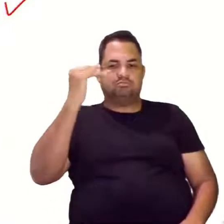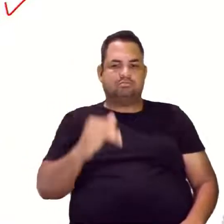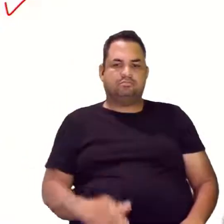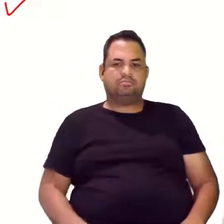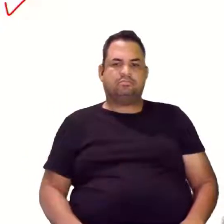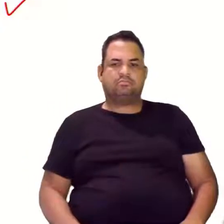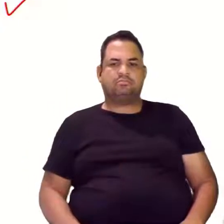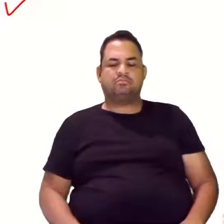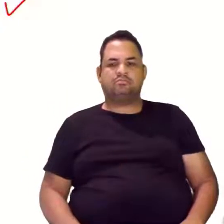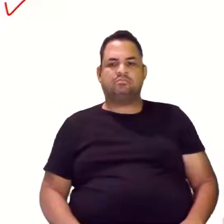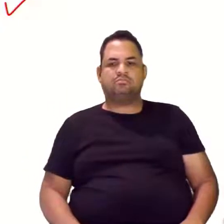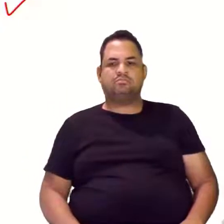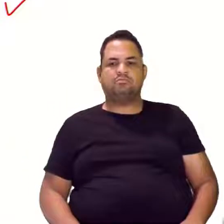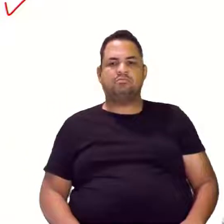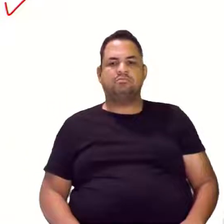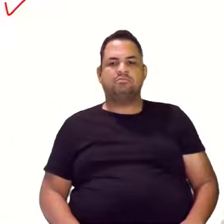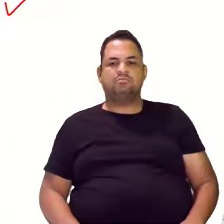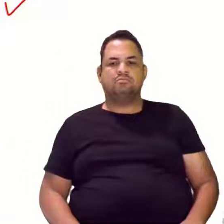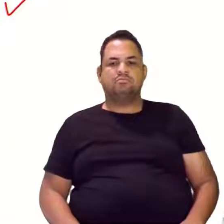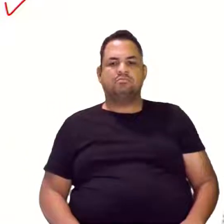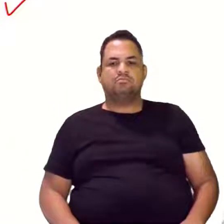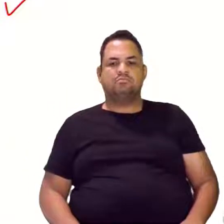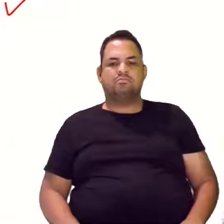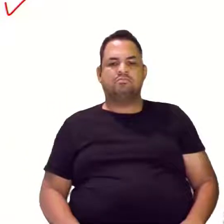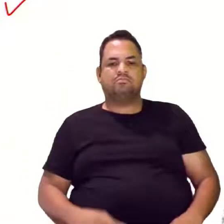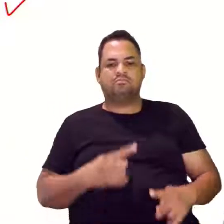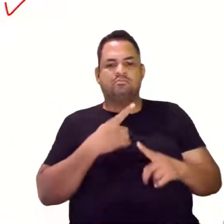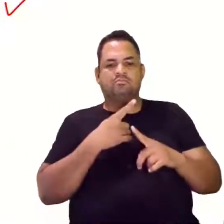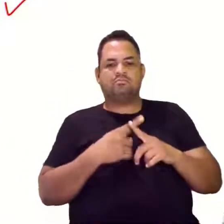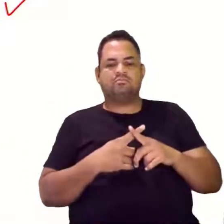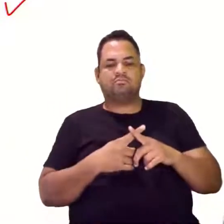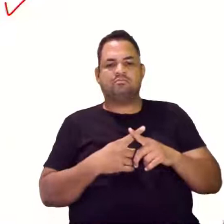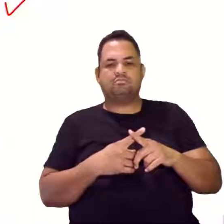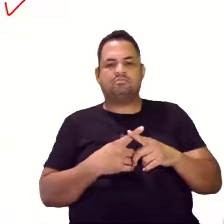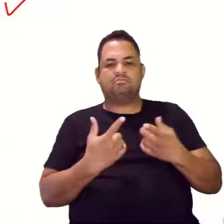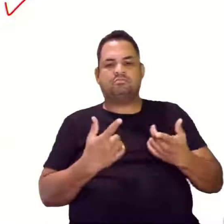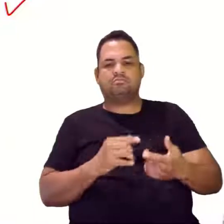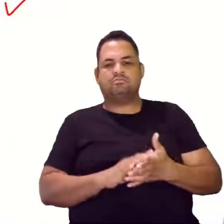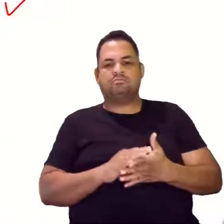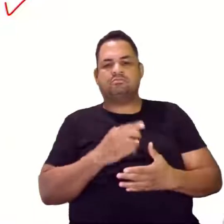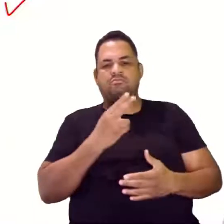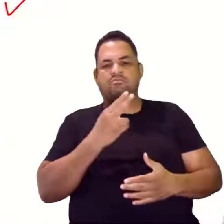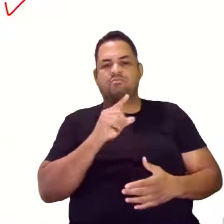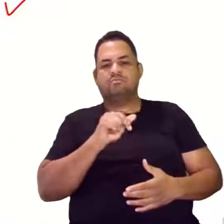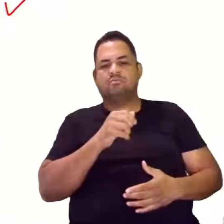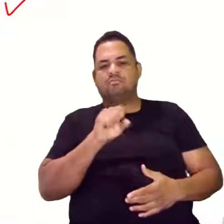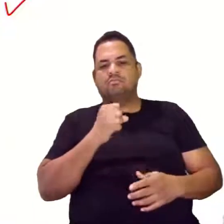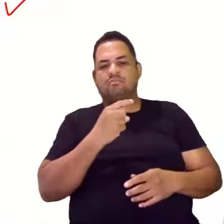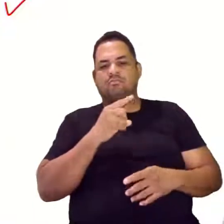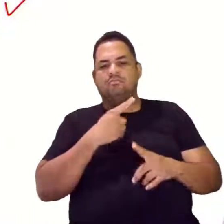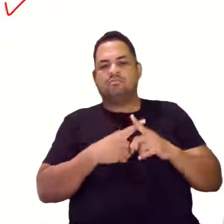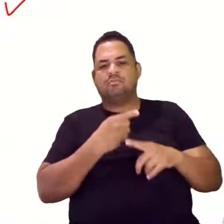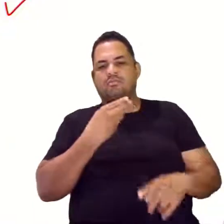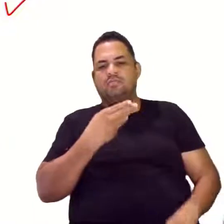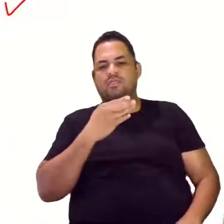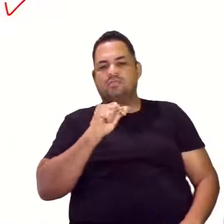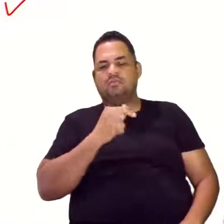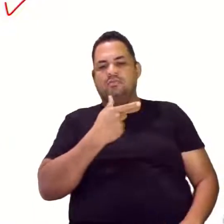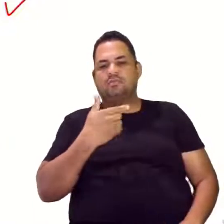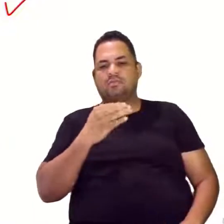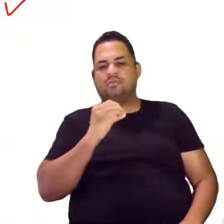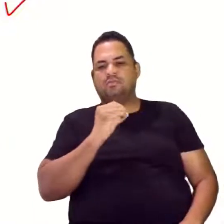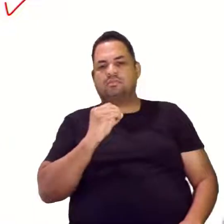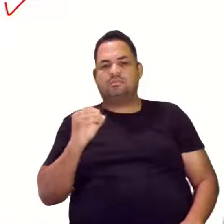aqui a gente já sabe que não é também. Agora, no último, a gente faz a multiplicação aí. 2,80 vezes 4.200. Então vai dar menor, né?